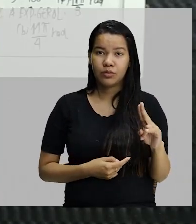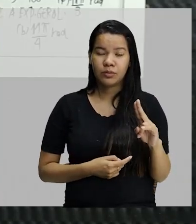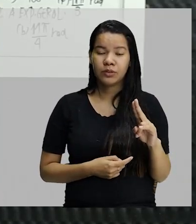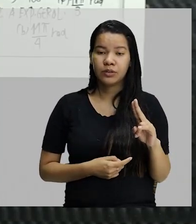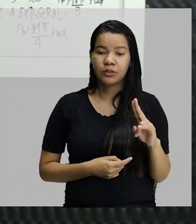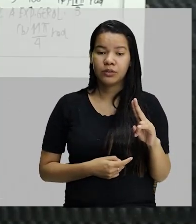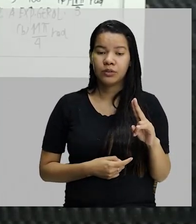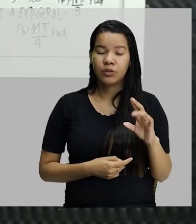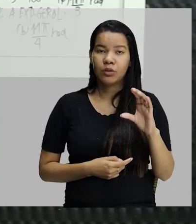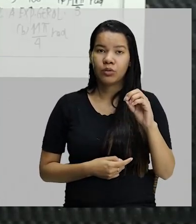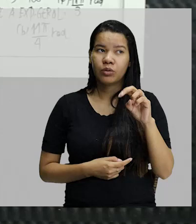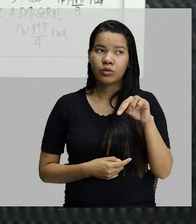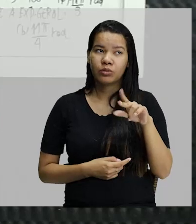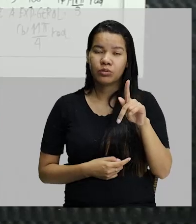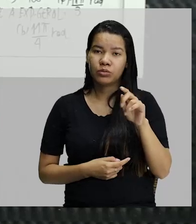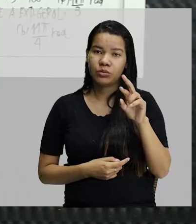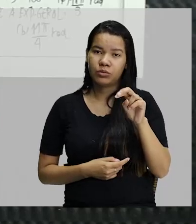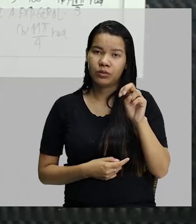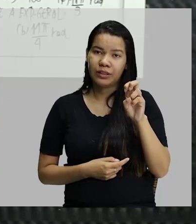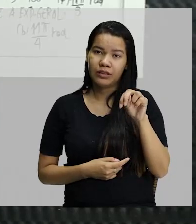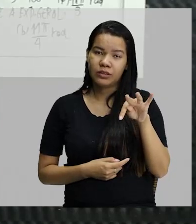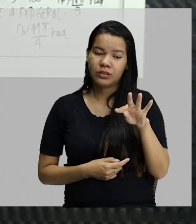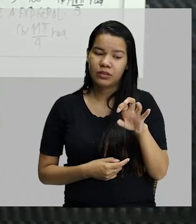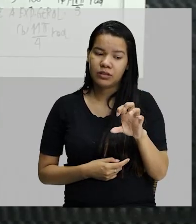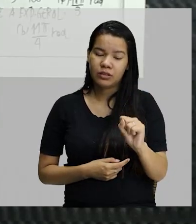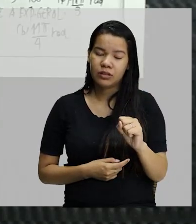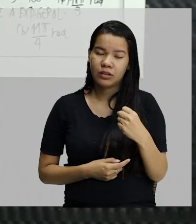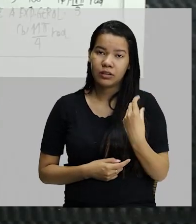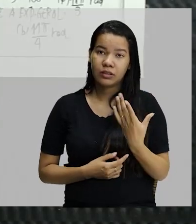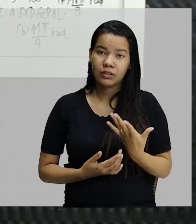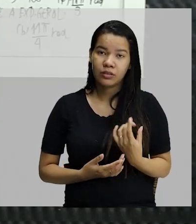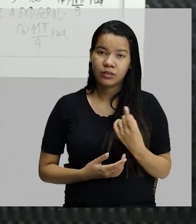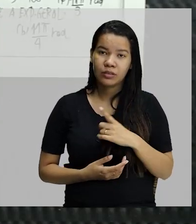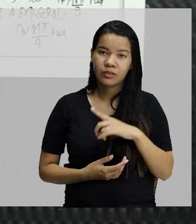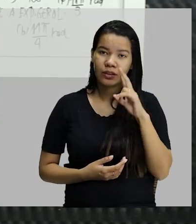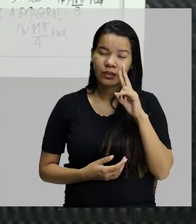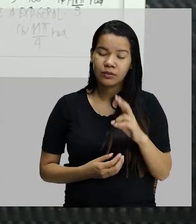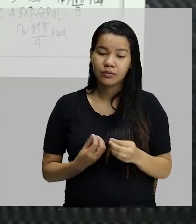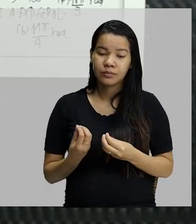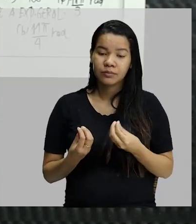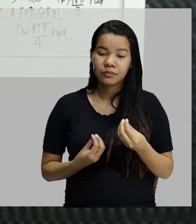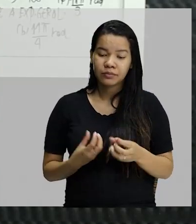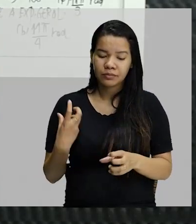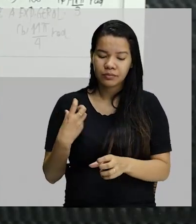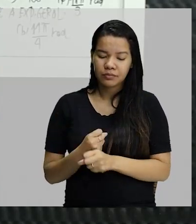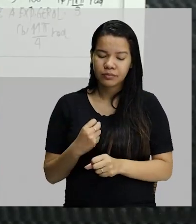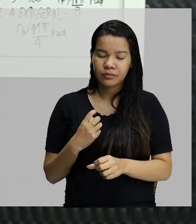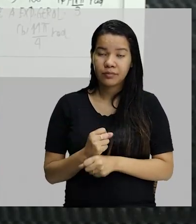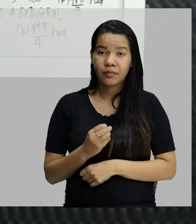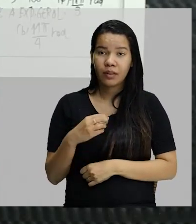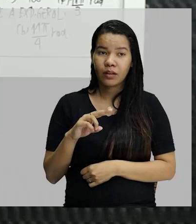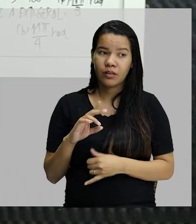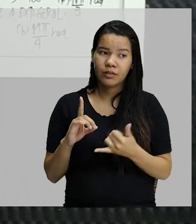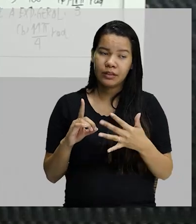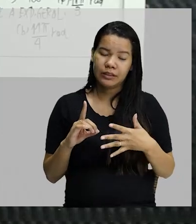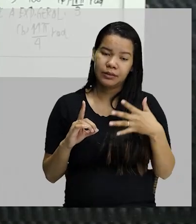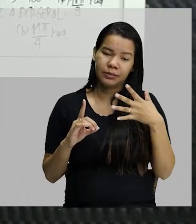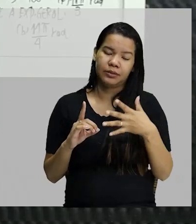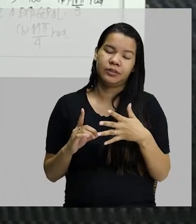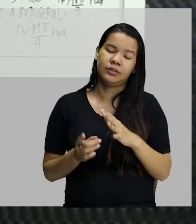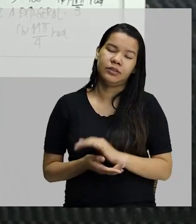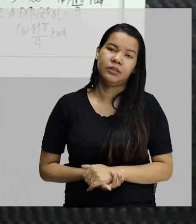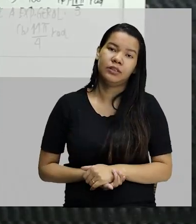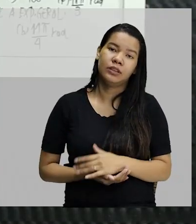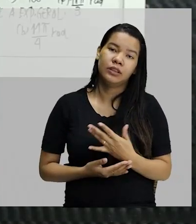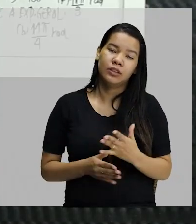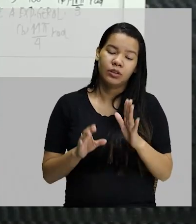de côngruos ou congruentes, certo? Então a gente vai ver como é que eu calculo, como é que eu determino, ok? Então, ok, pessoal,